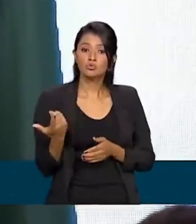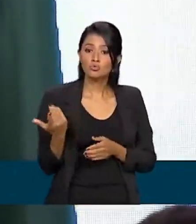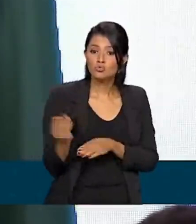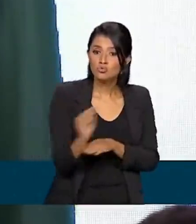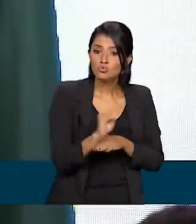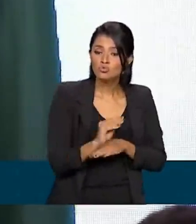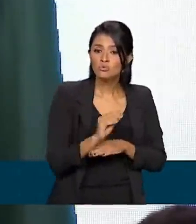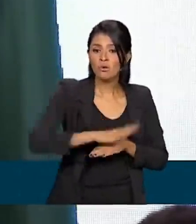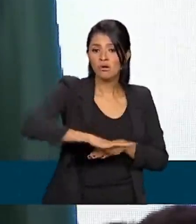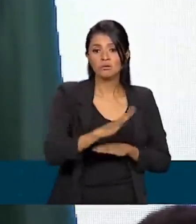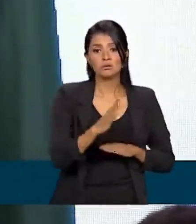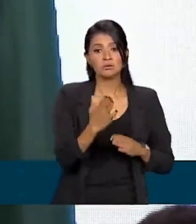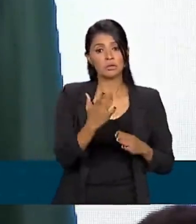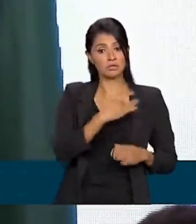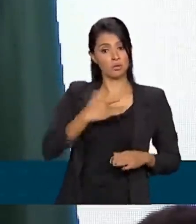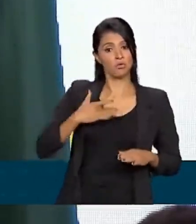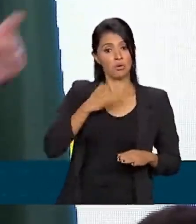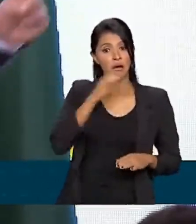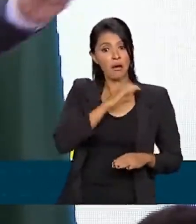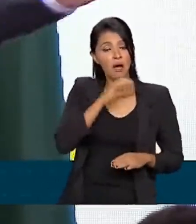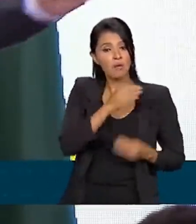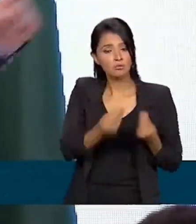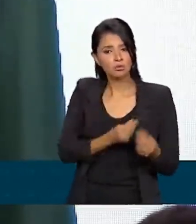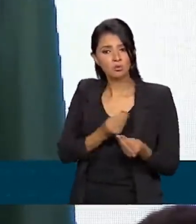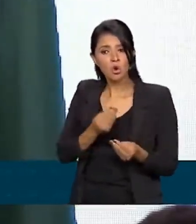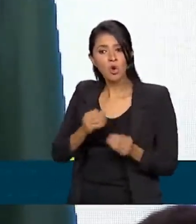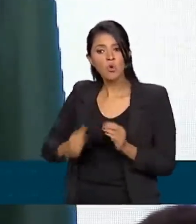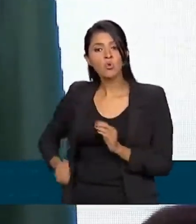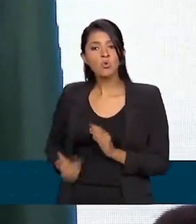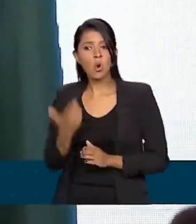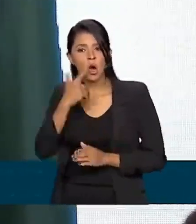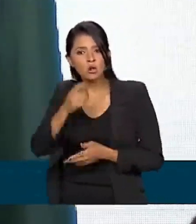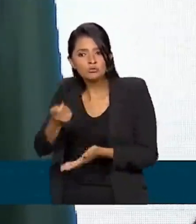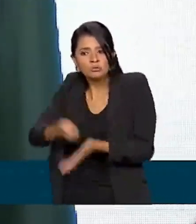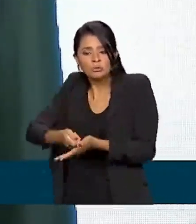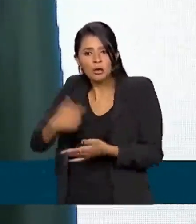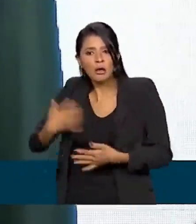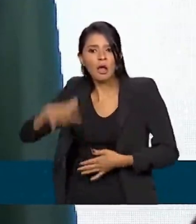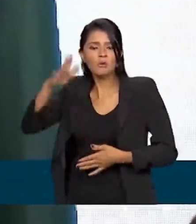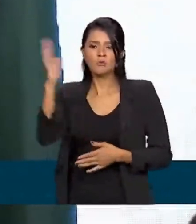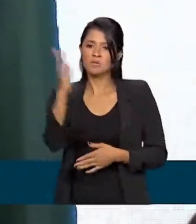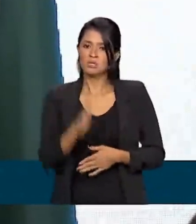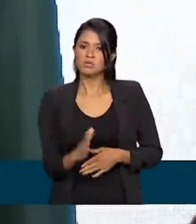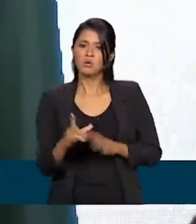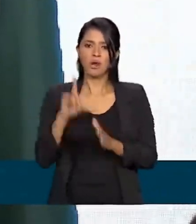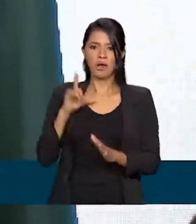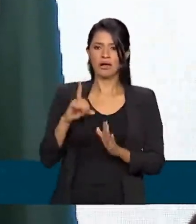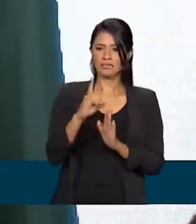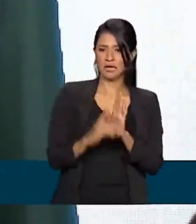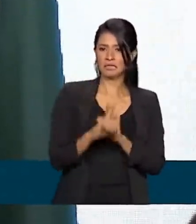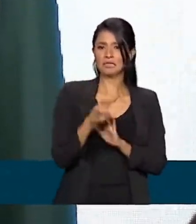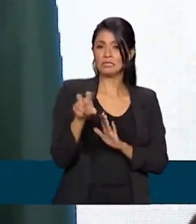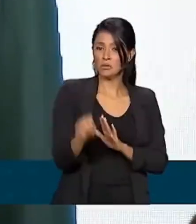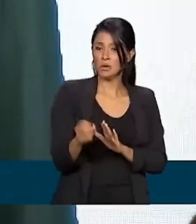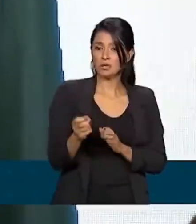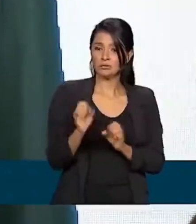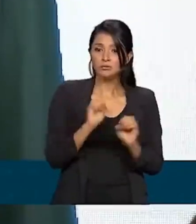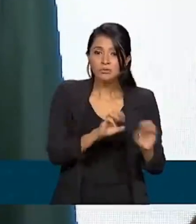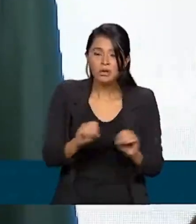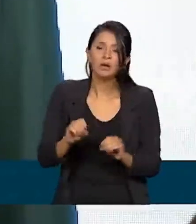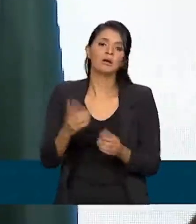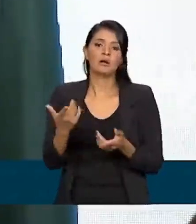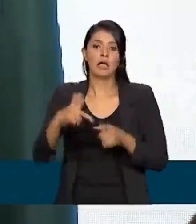rápido? Quanto custou para o Brasil a gente não alfabetizar o povo na década de 50? Quanto custou para o Brasil não fazer a reforma agrária na